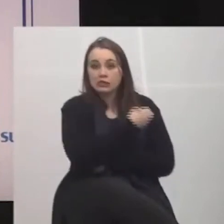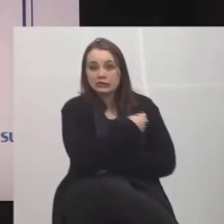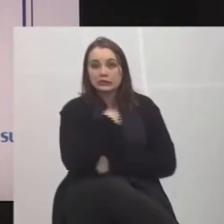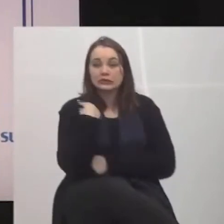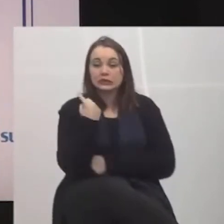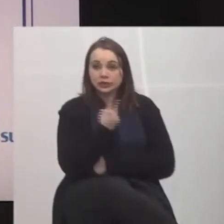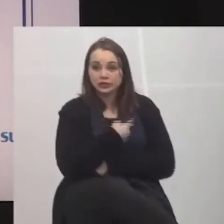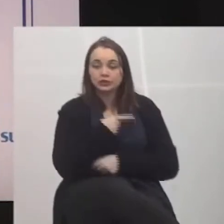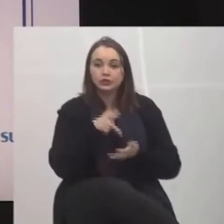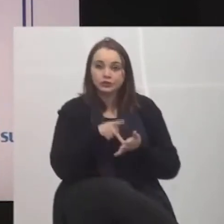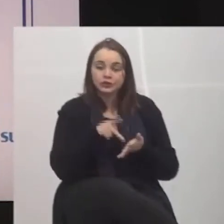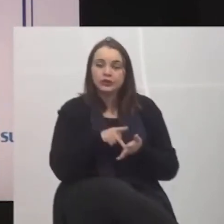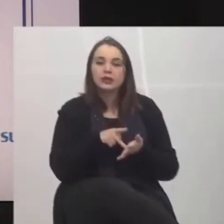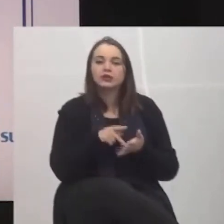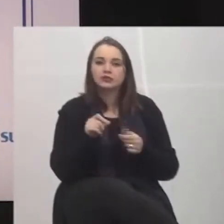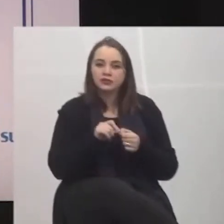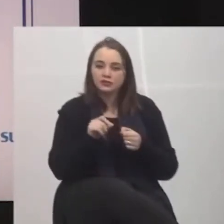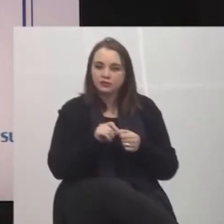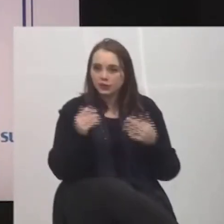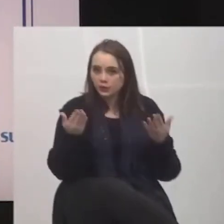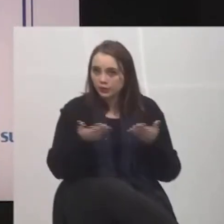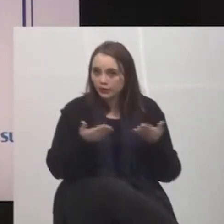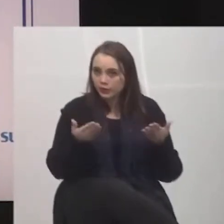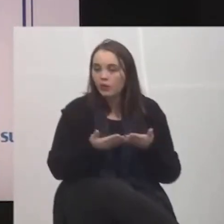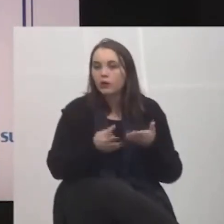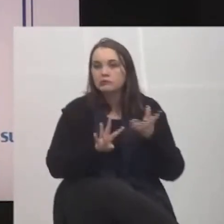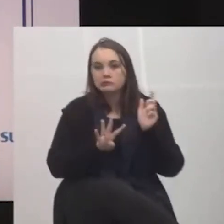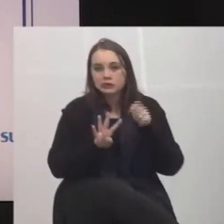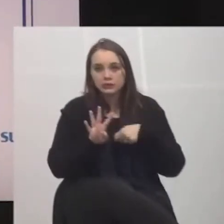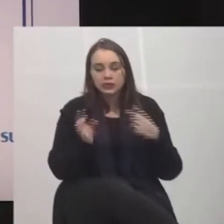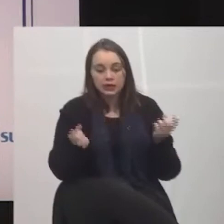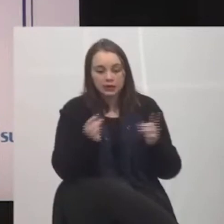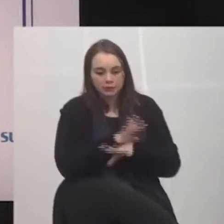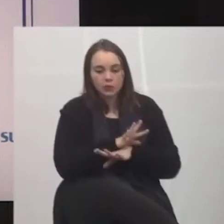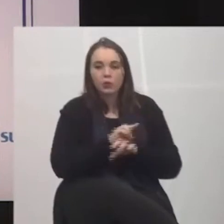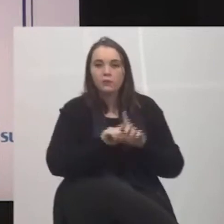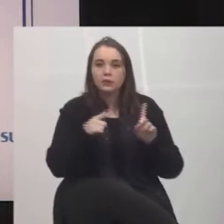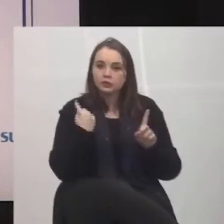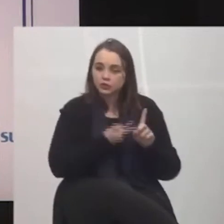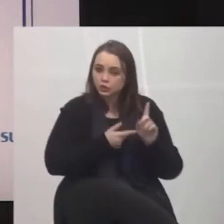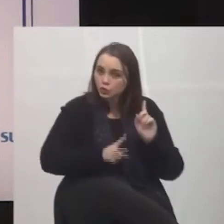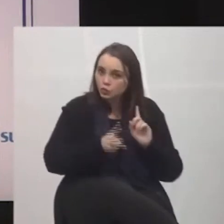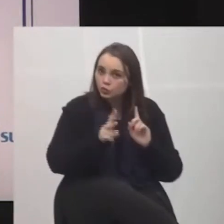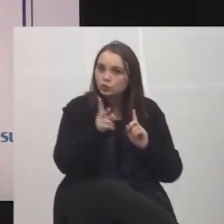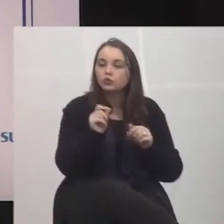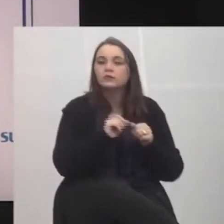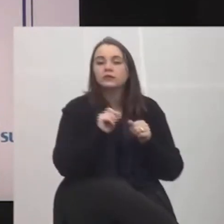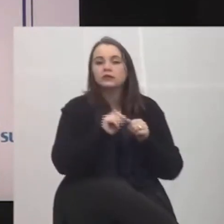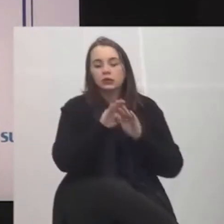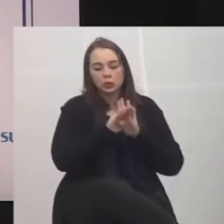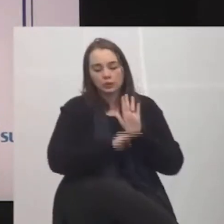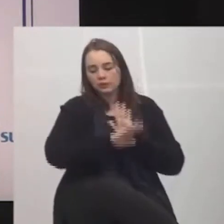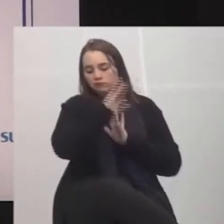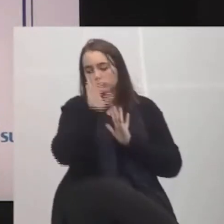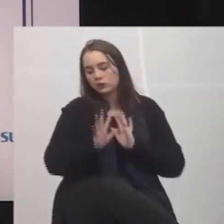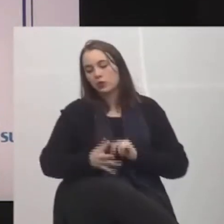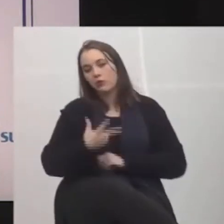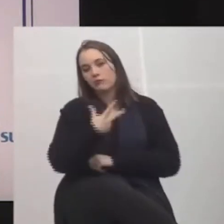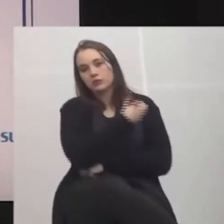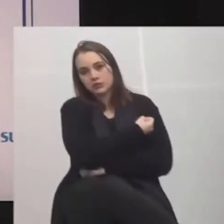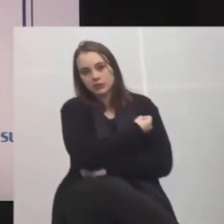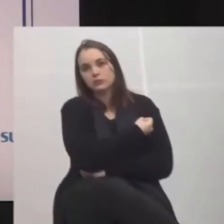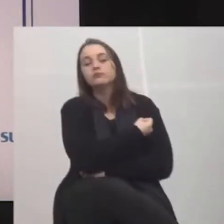gente tem feito, assim, o quadrimestre terminou, mas a gente continua, né, implementando o Plano Nacional de